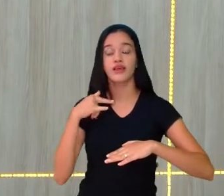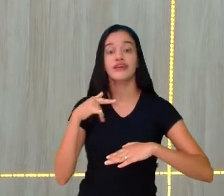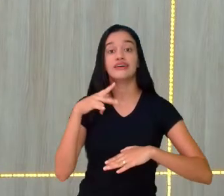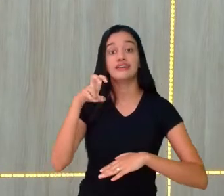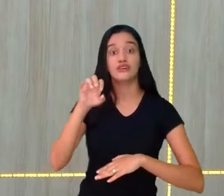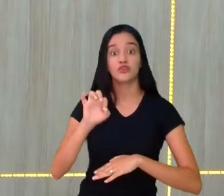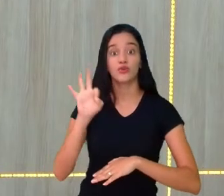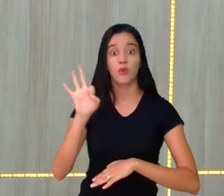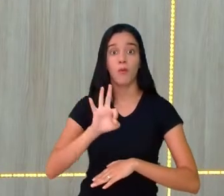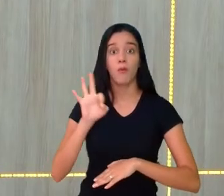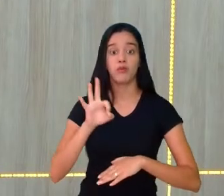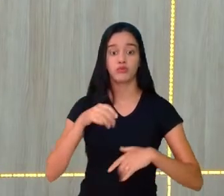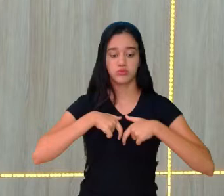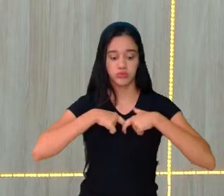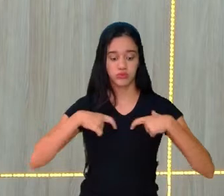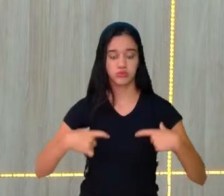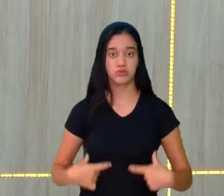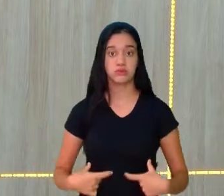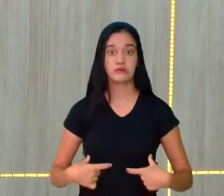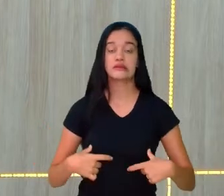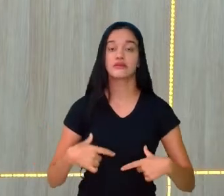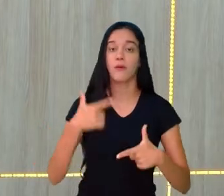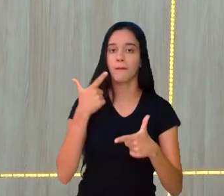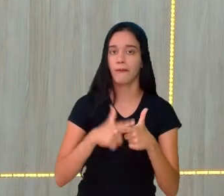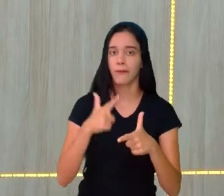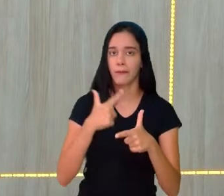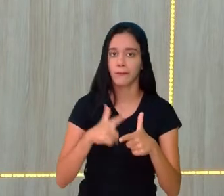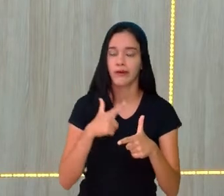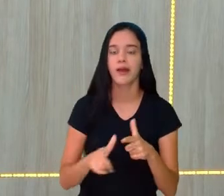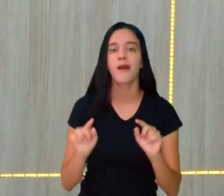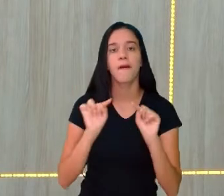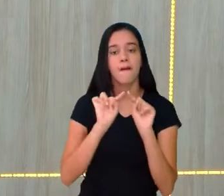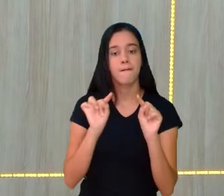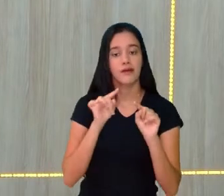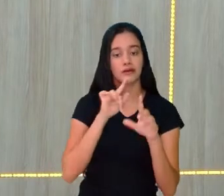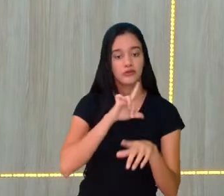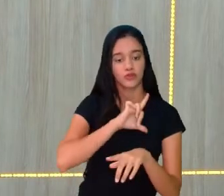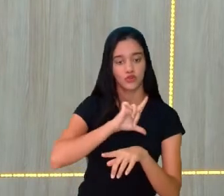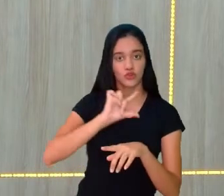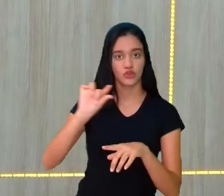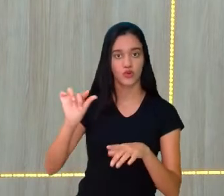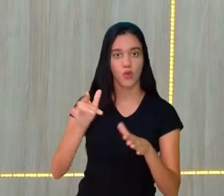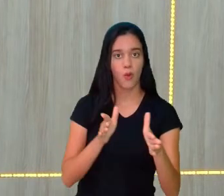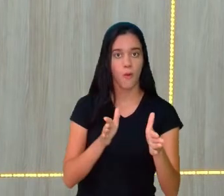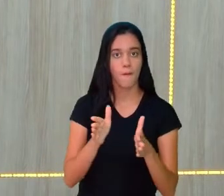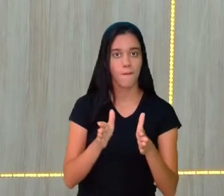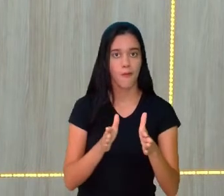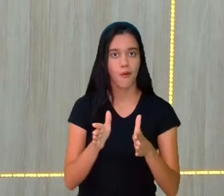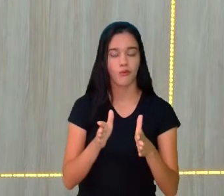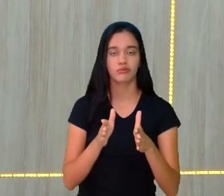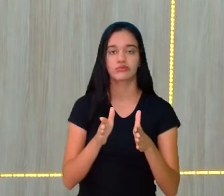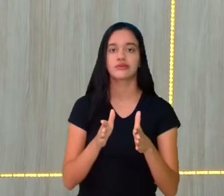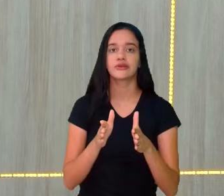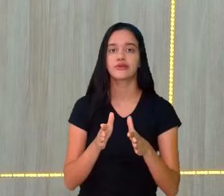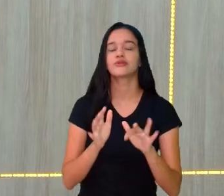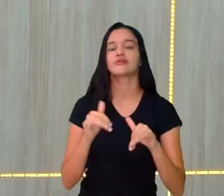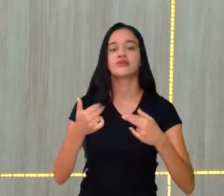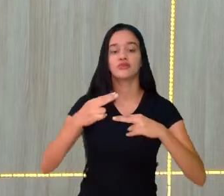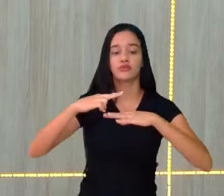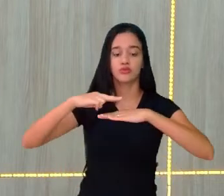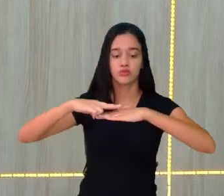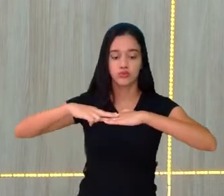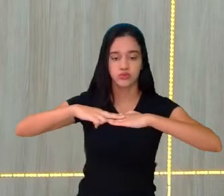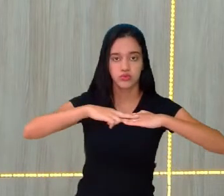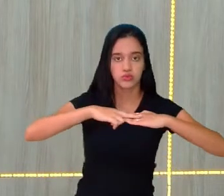50% dos meus pulmões comprometidos. Mas quando eu saí do processo de intubação, então eu passei ainda